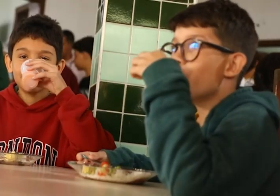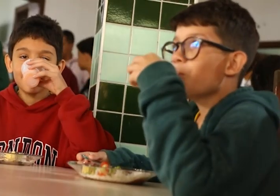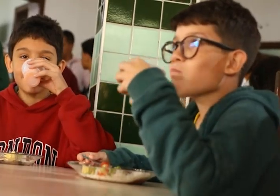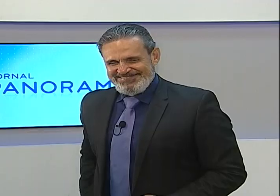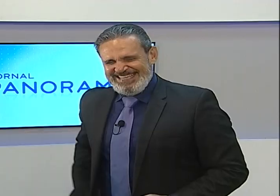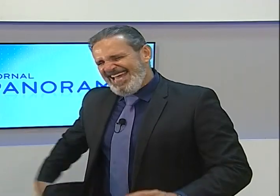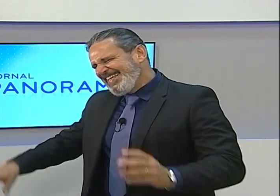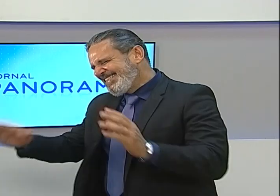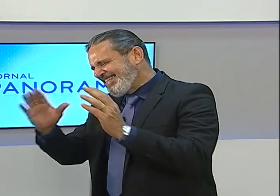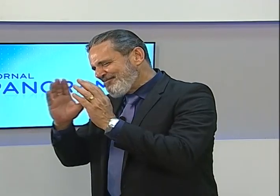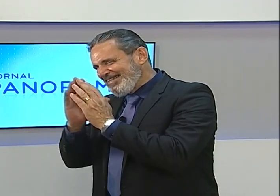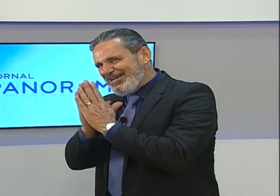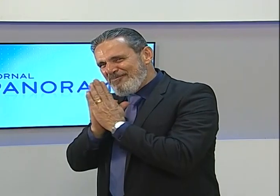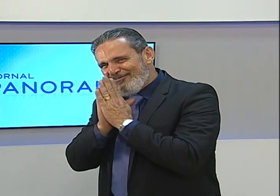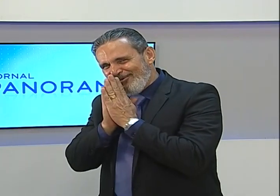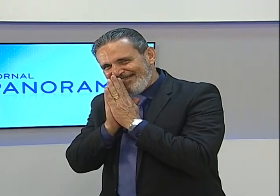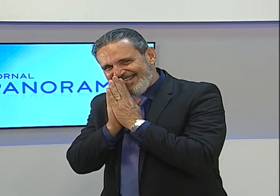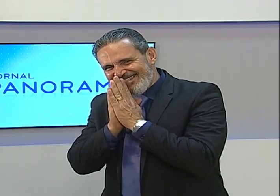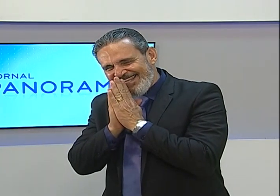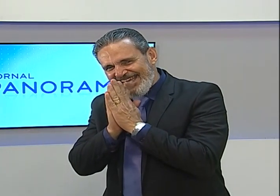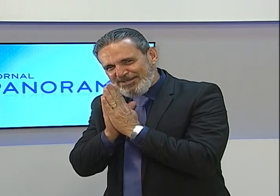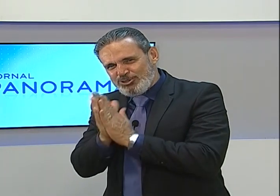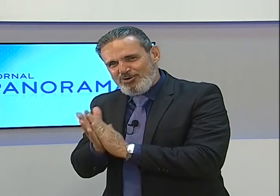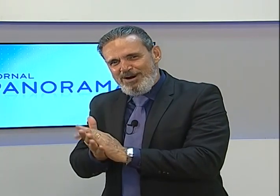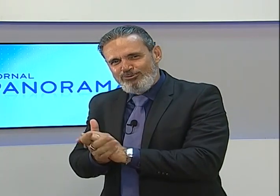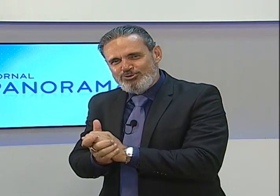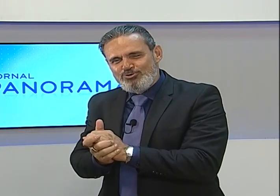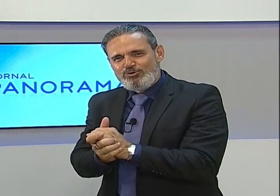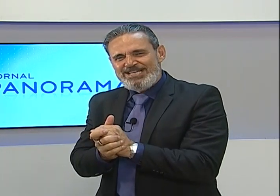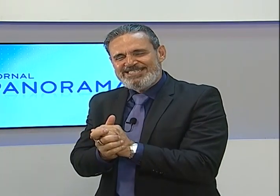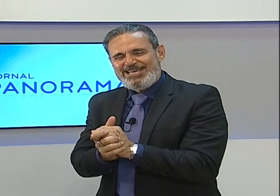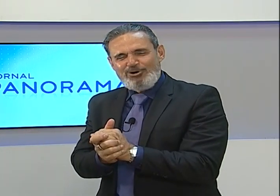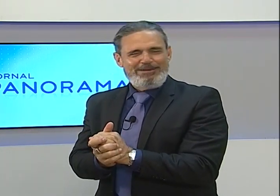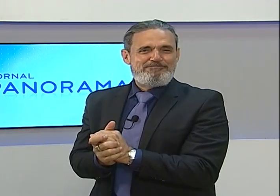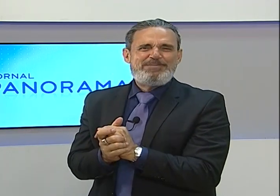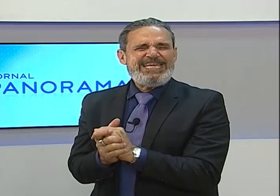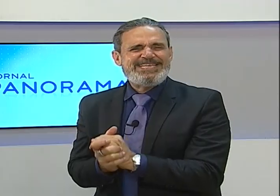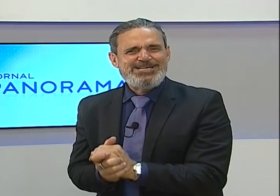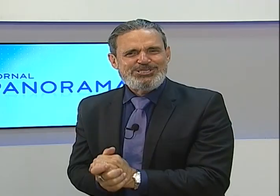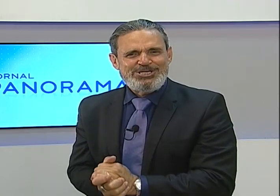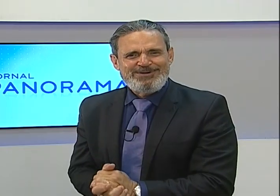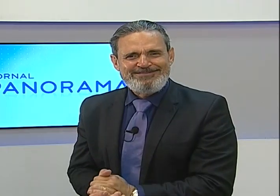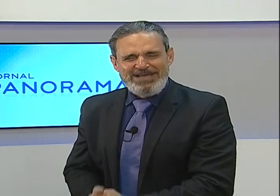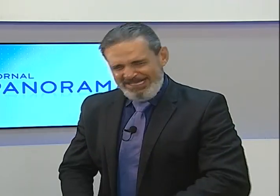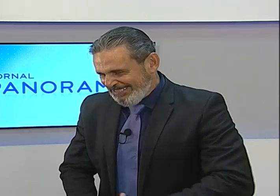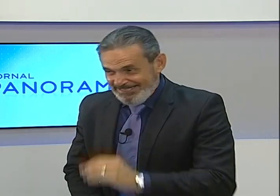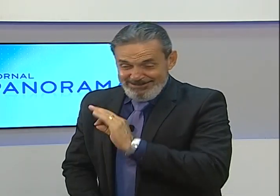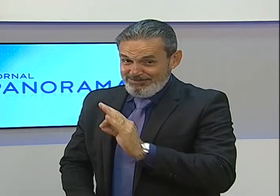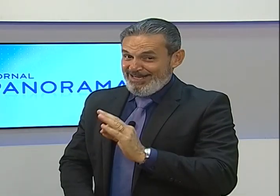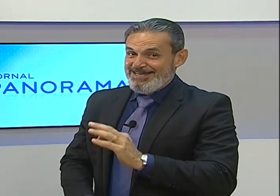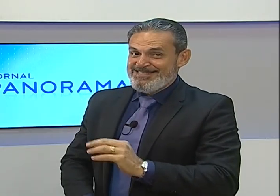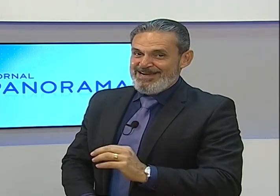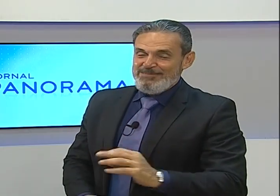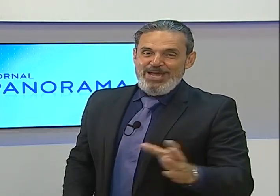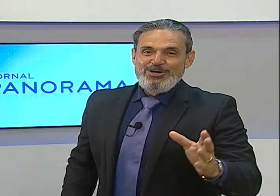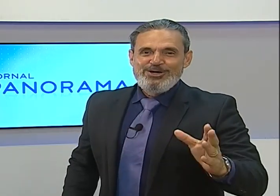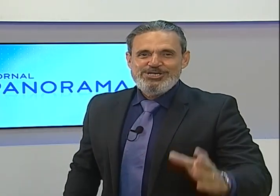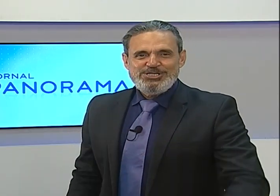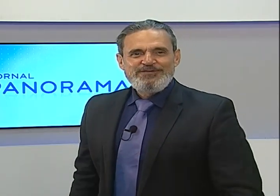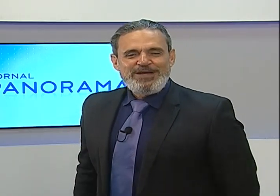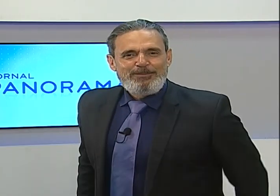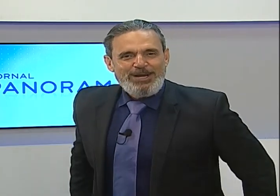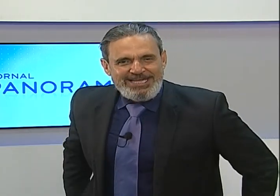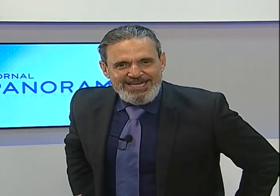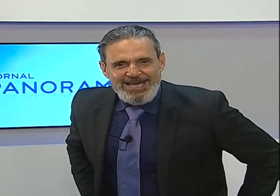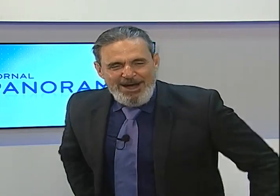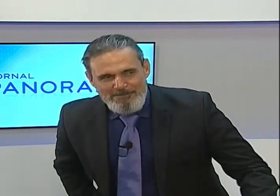receita Eita mas deu uma vontade danada de tomar um suco de acerola bem azedinho Hein delícia e hoje